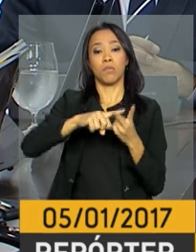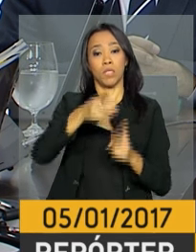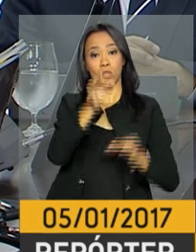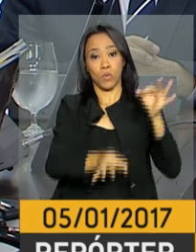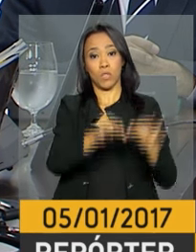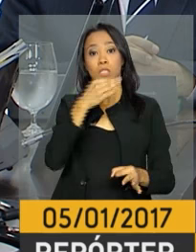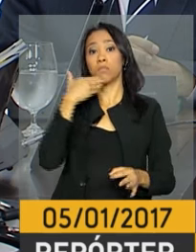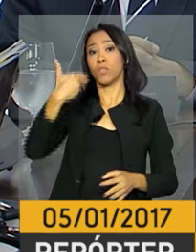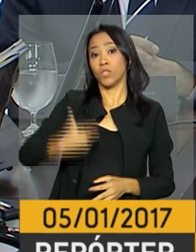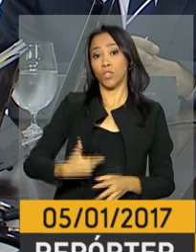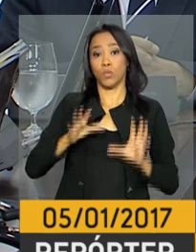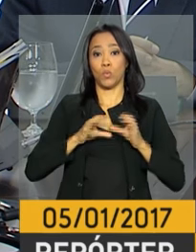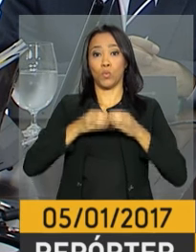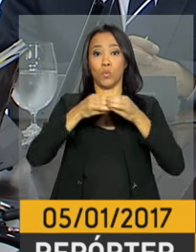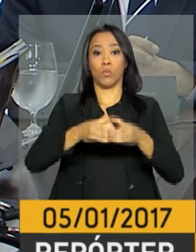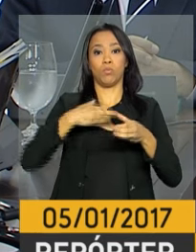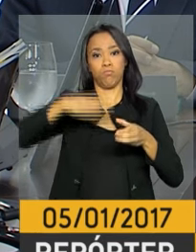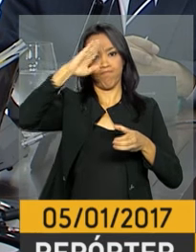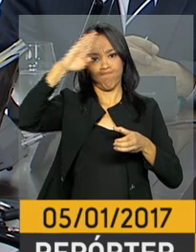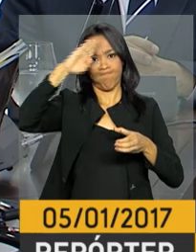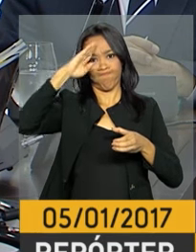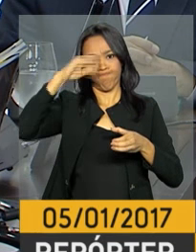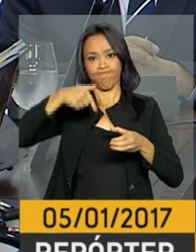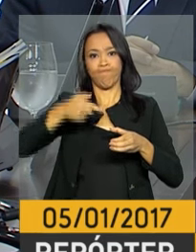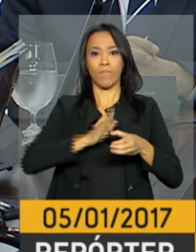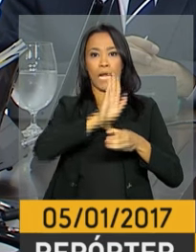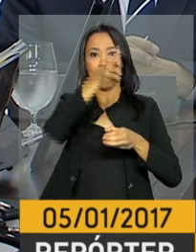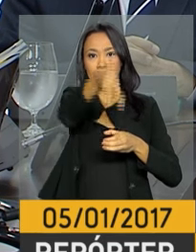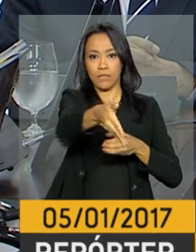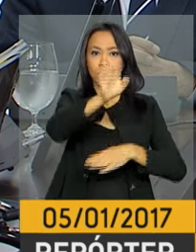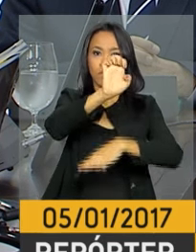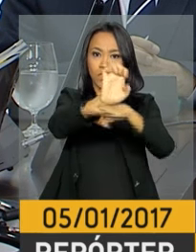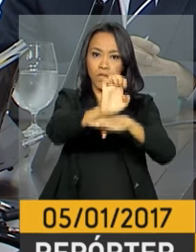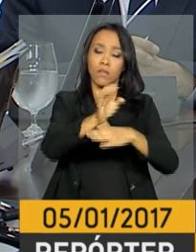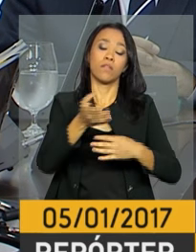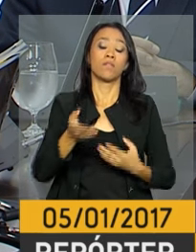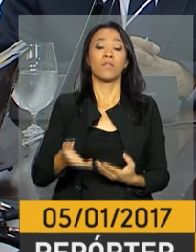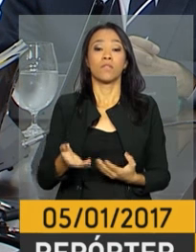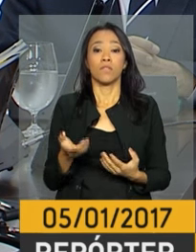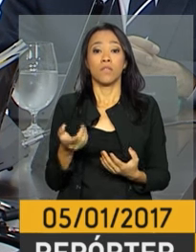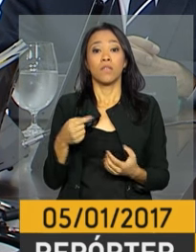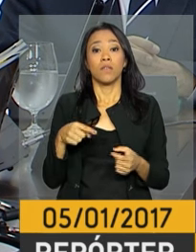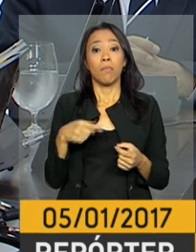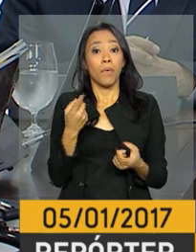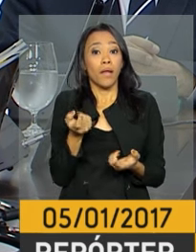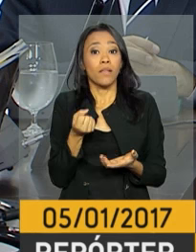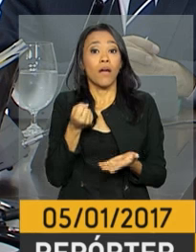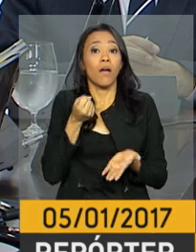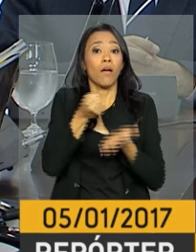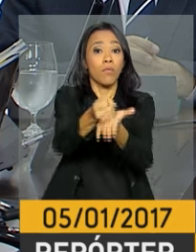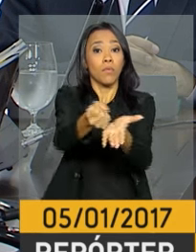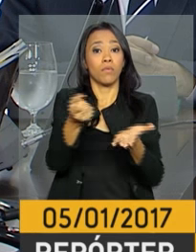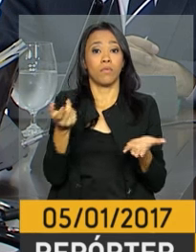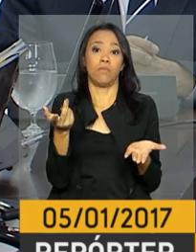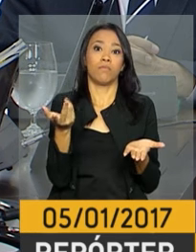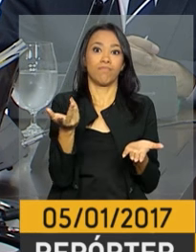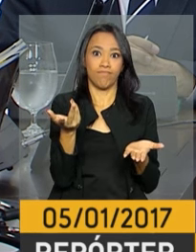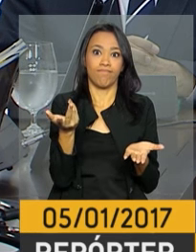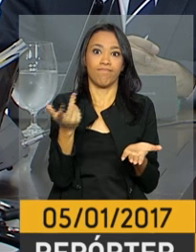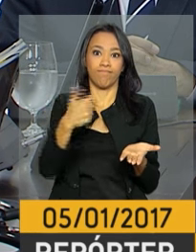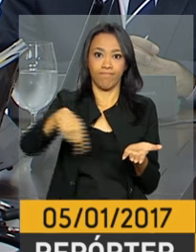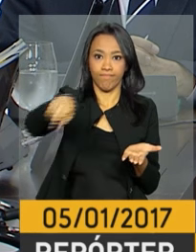mas também um grupo g o que foi organizado pelas forças armadas para dar socorro digamos assim